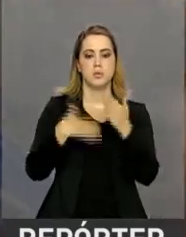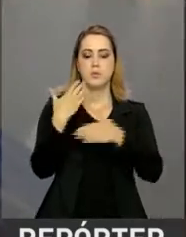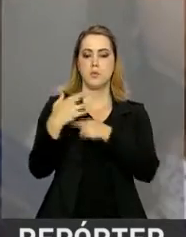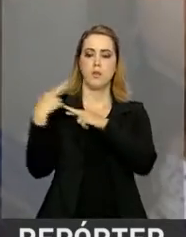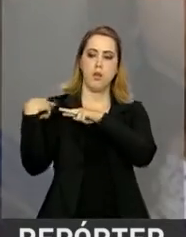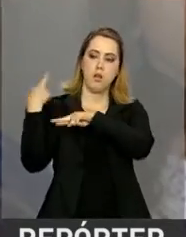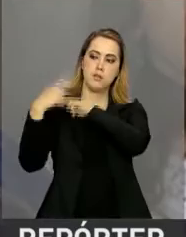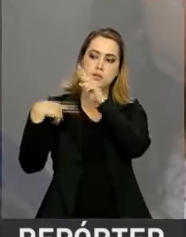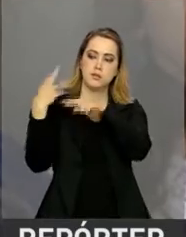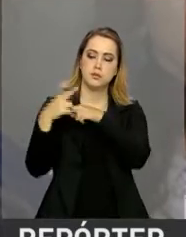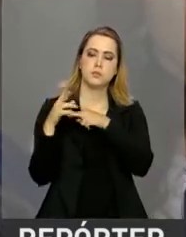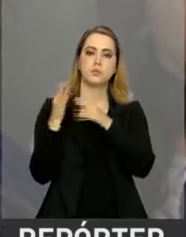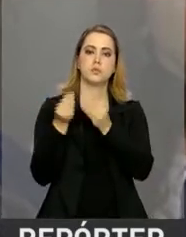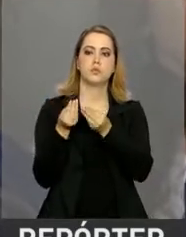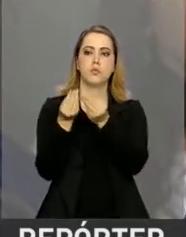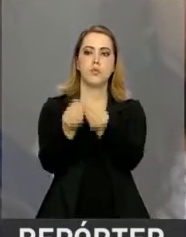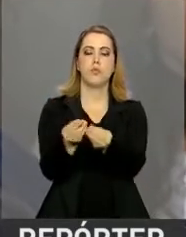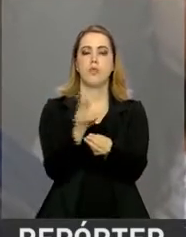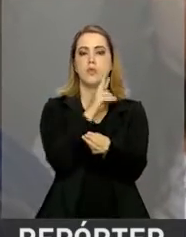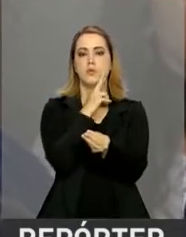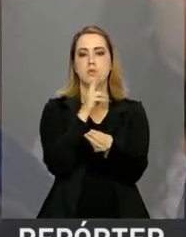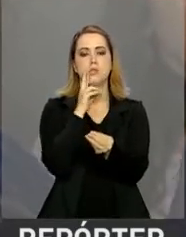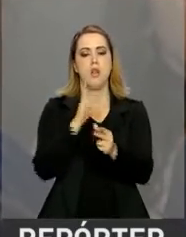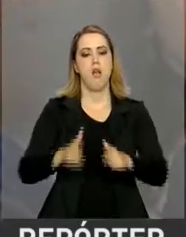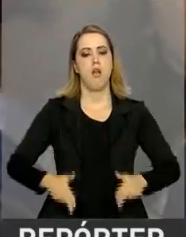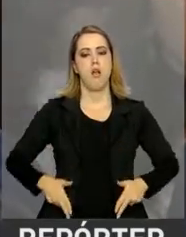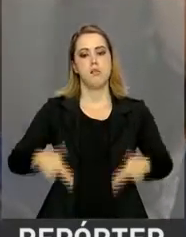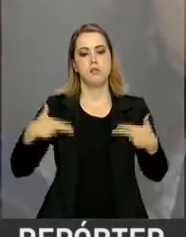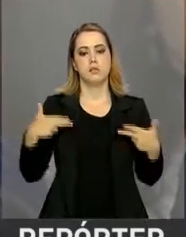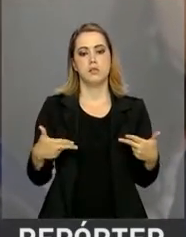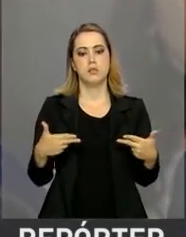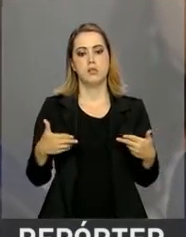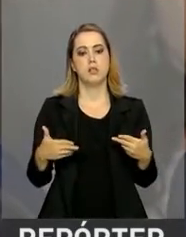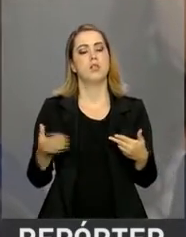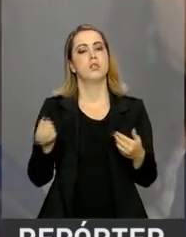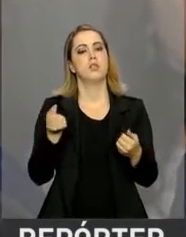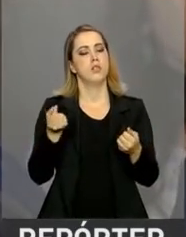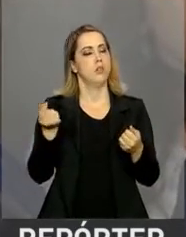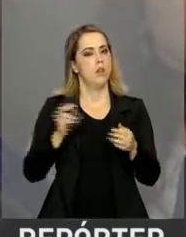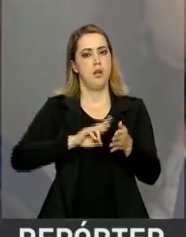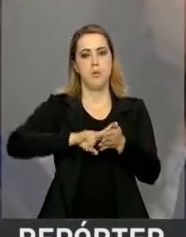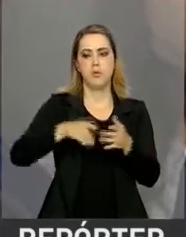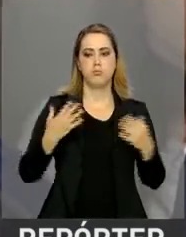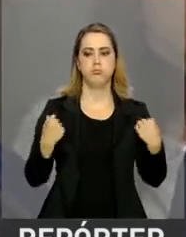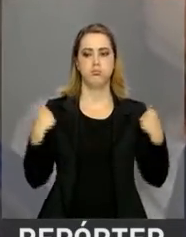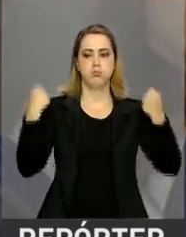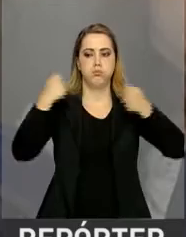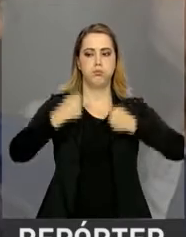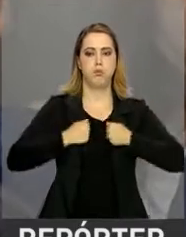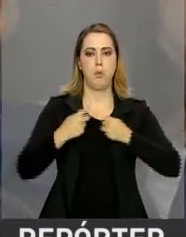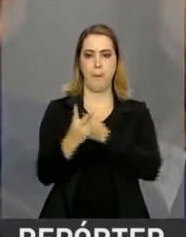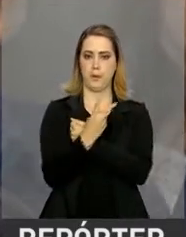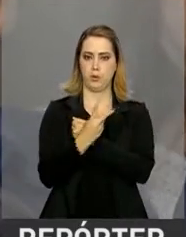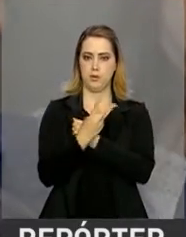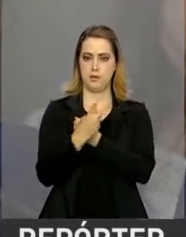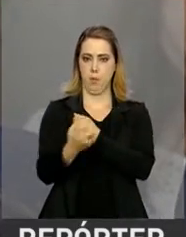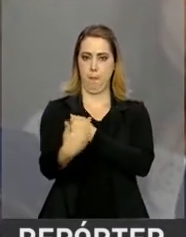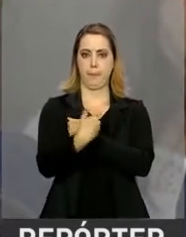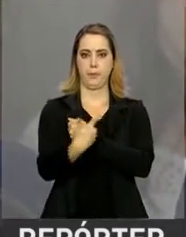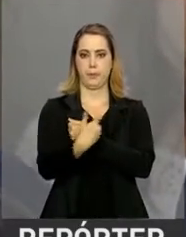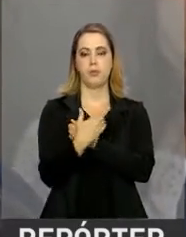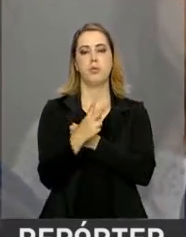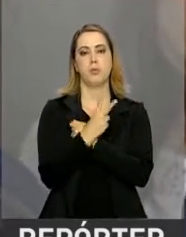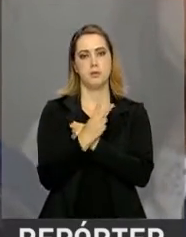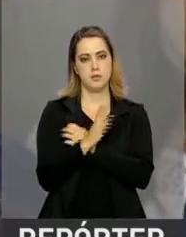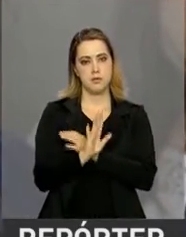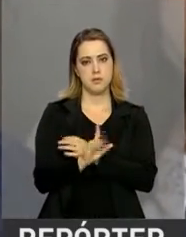Olimpíadas para o estado de Roraima, são armas, munição, viaturas, coletes à prova de bala, e além disso